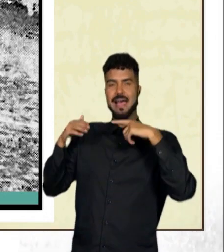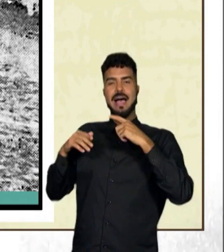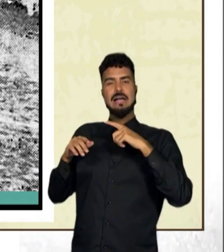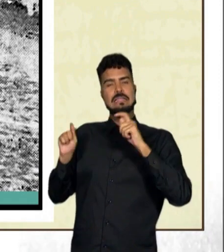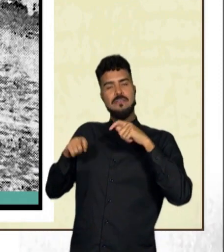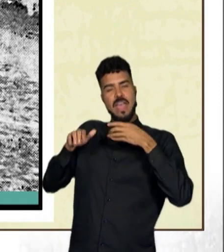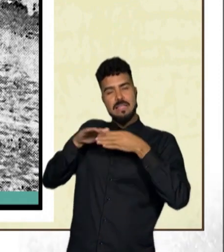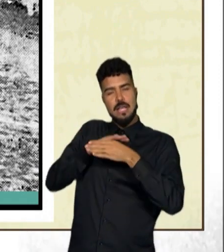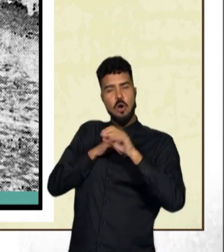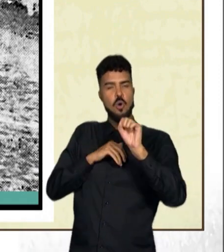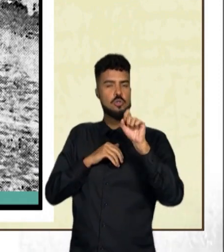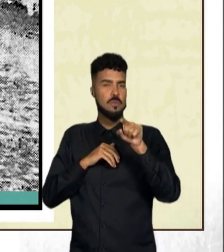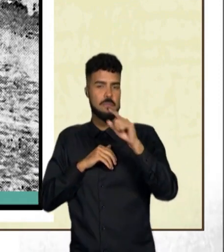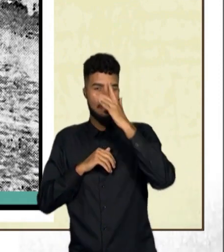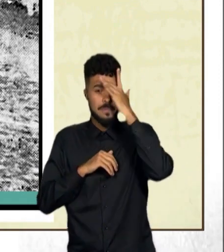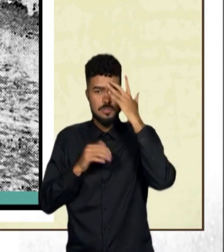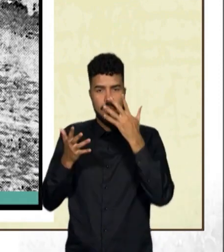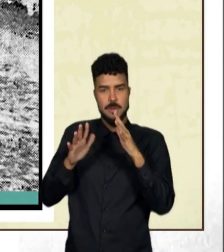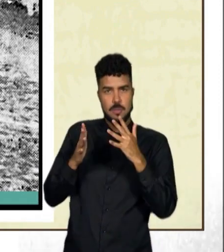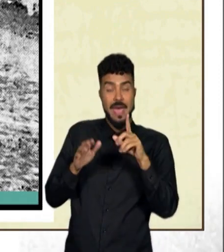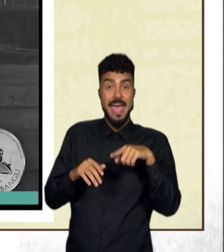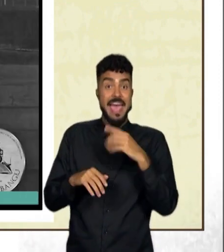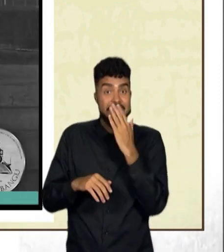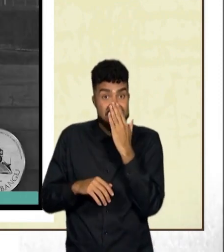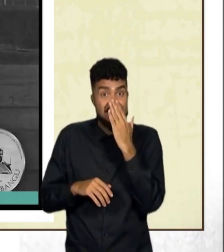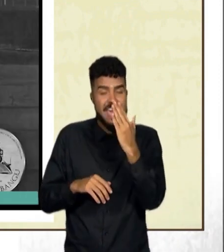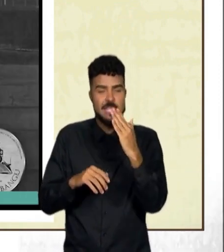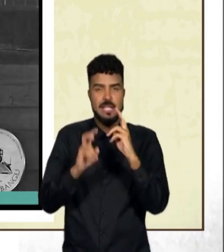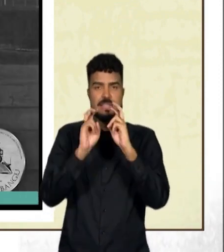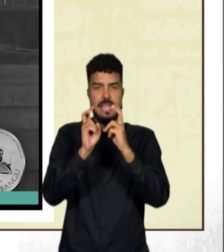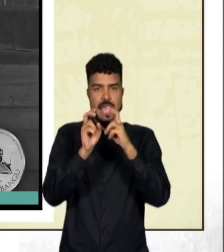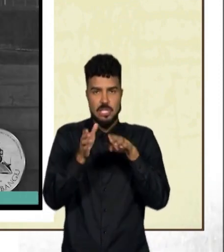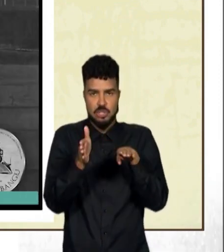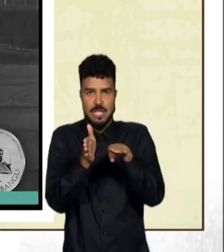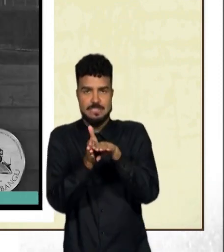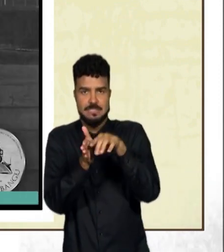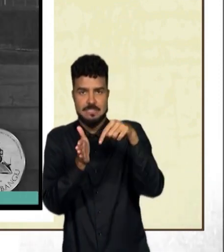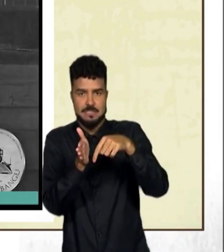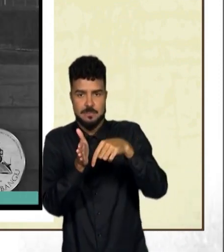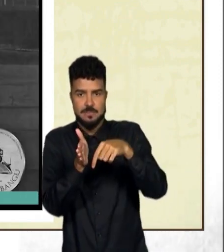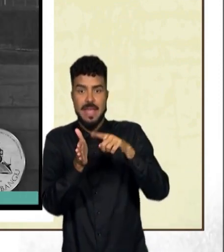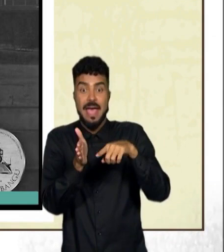mil pessoas, pelo menos, assim, e ficava em frente à estação de trem. Então, e era na